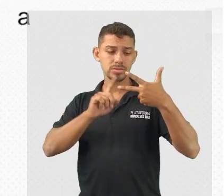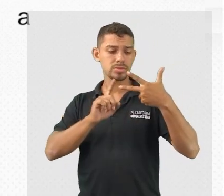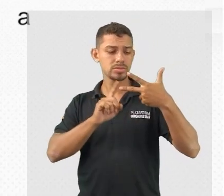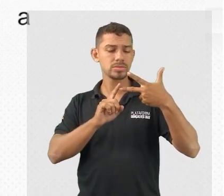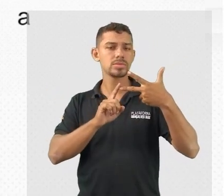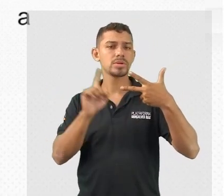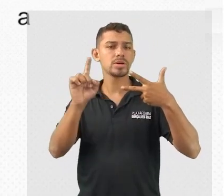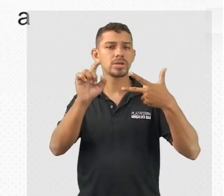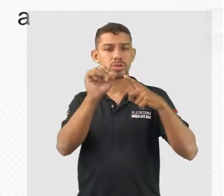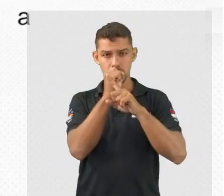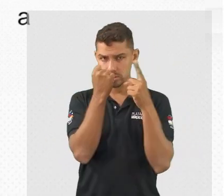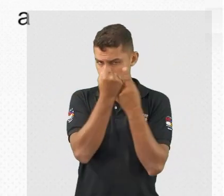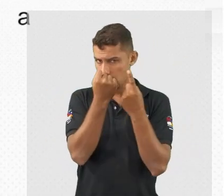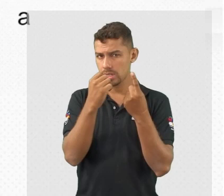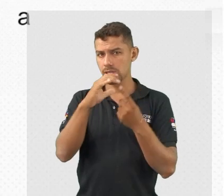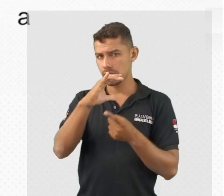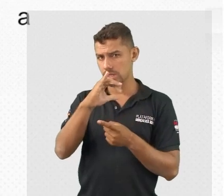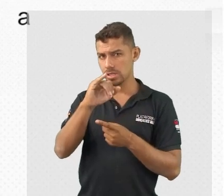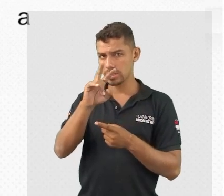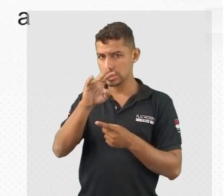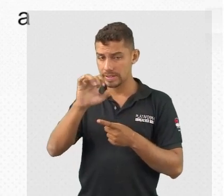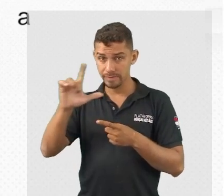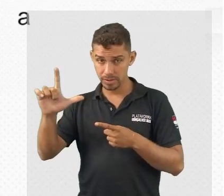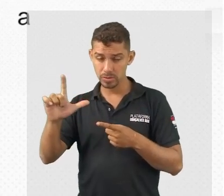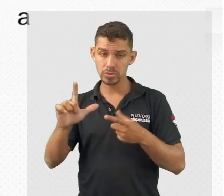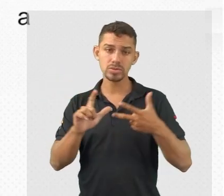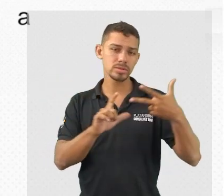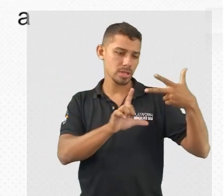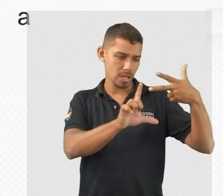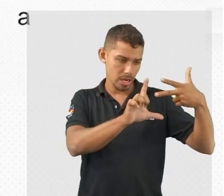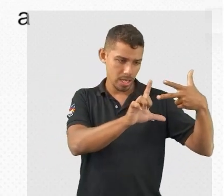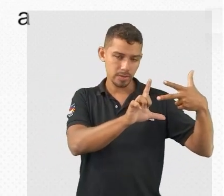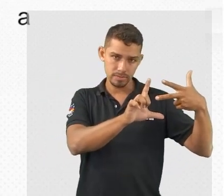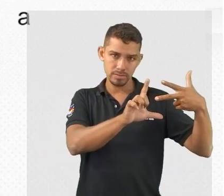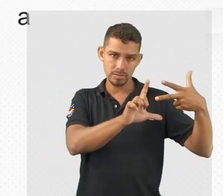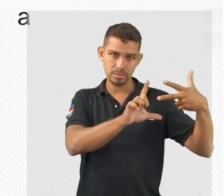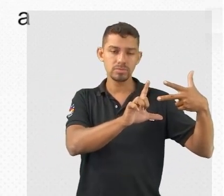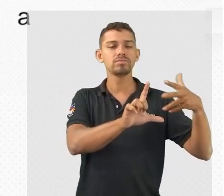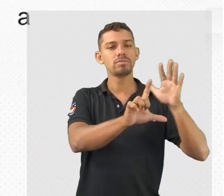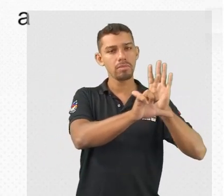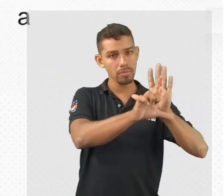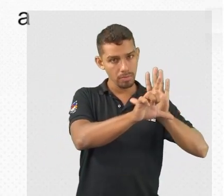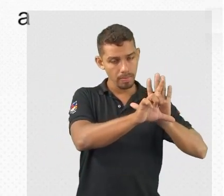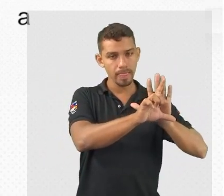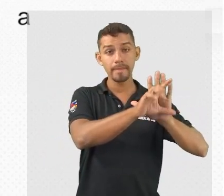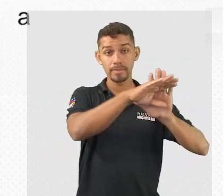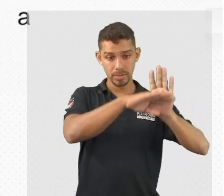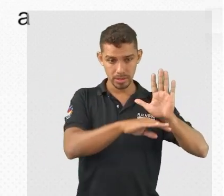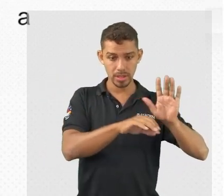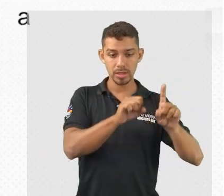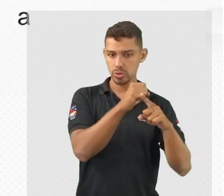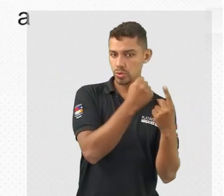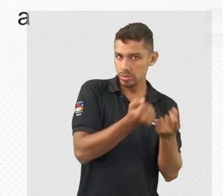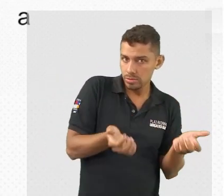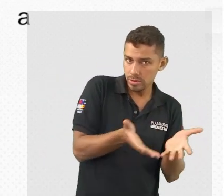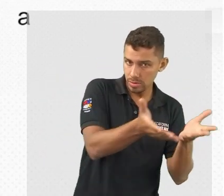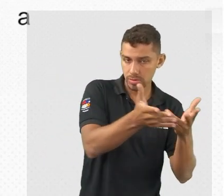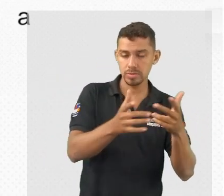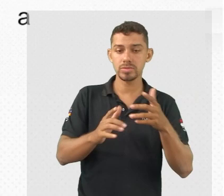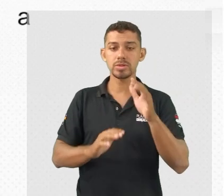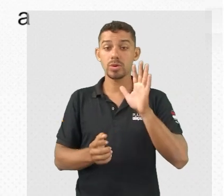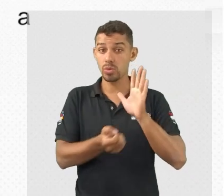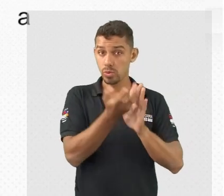relacionados com a sociedade civil. Então, se executam leis em benefício da sociedade, se elaboram leis em benefício